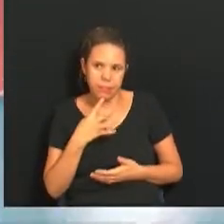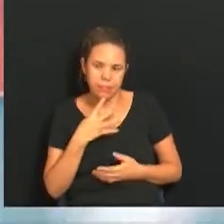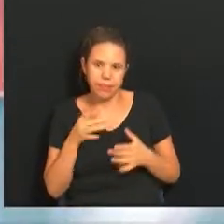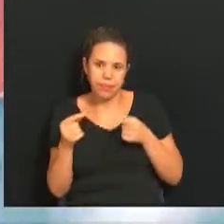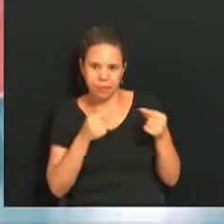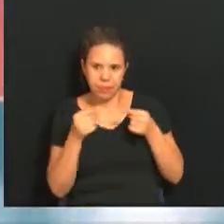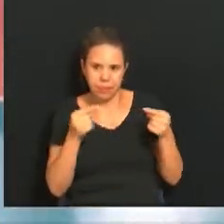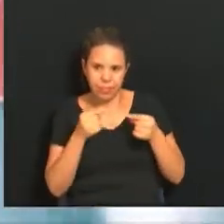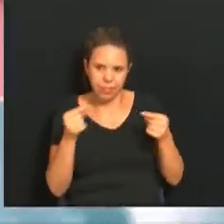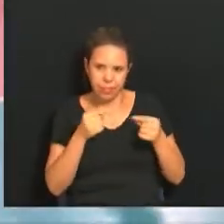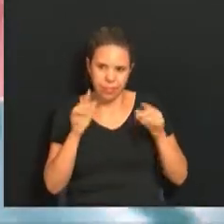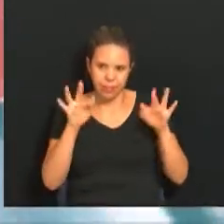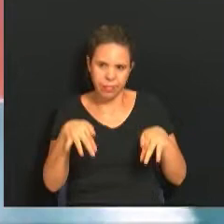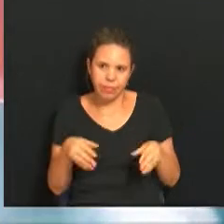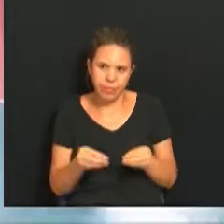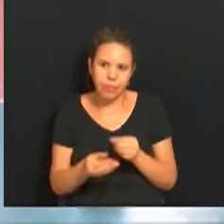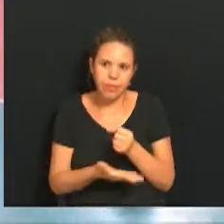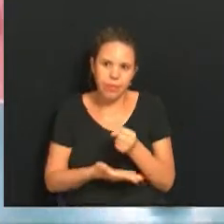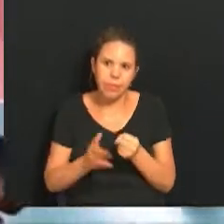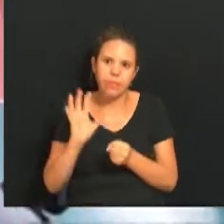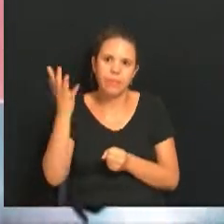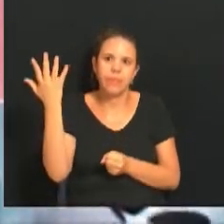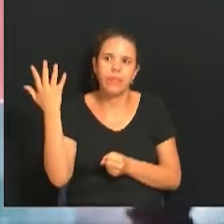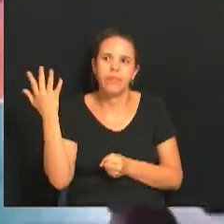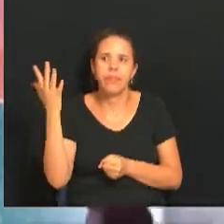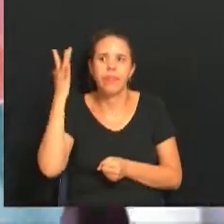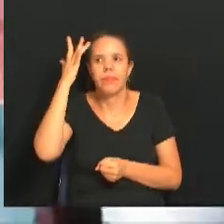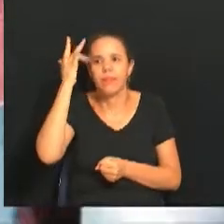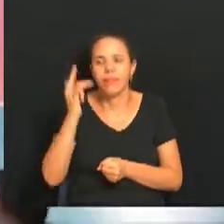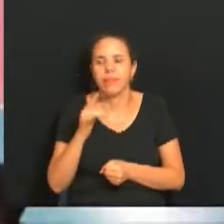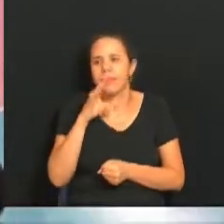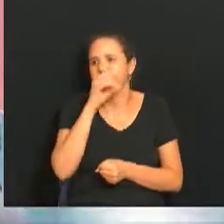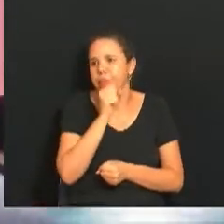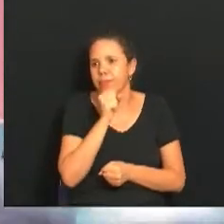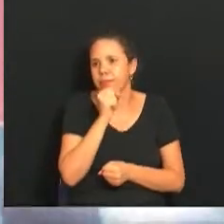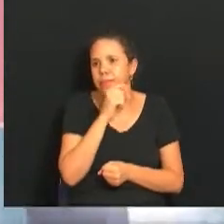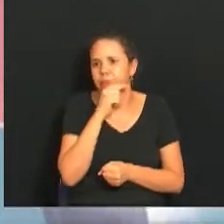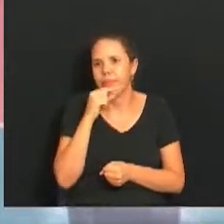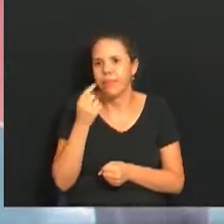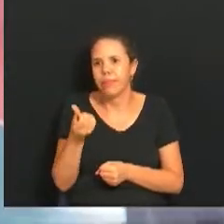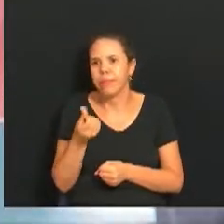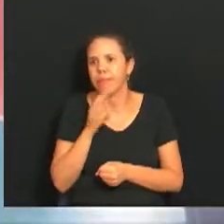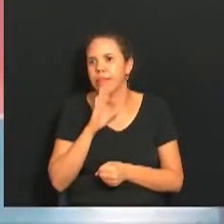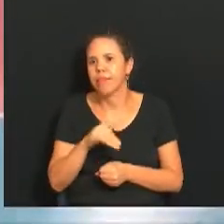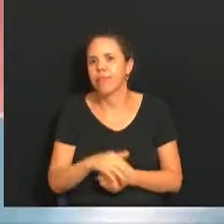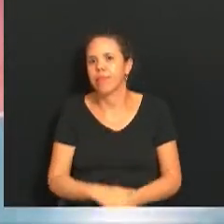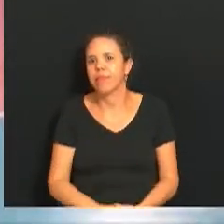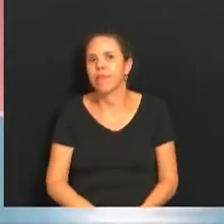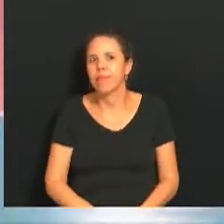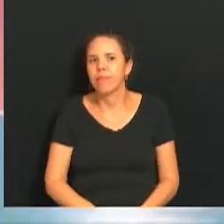da semifinal, que acontece amanhã no sábado, às 6 horas da tarde.